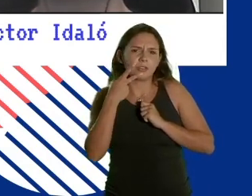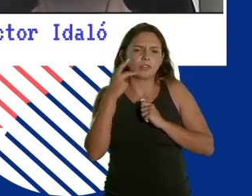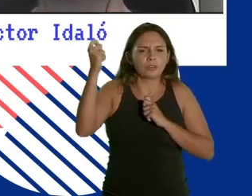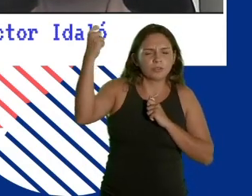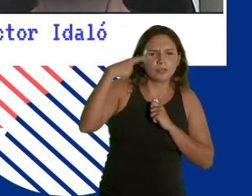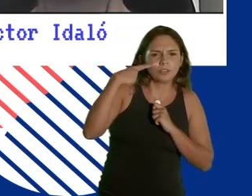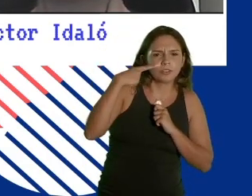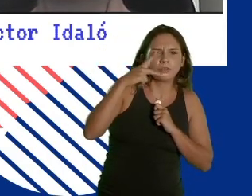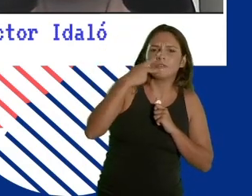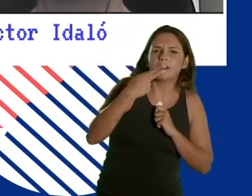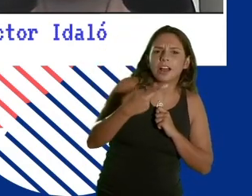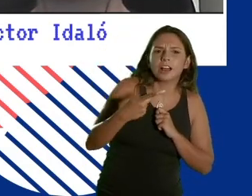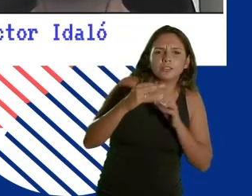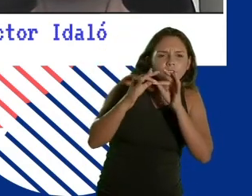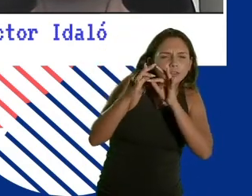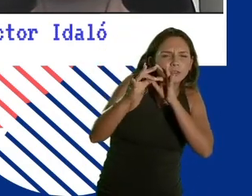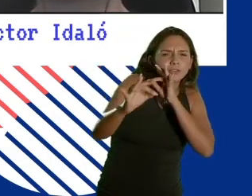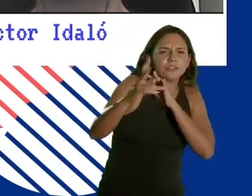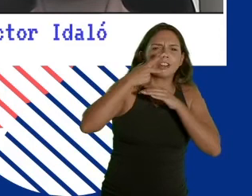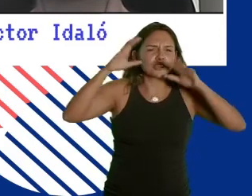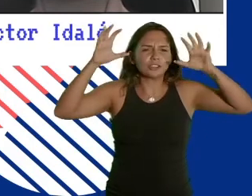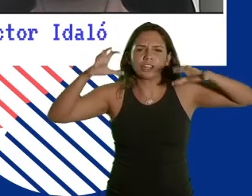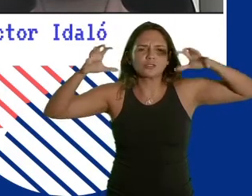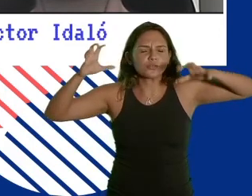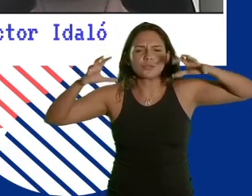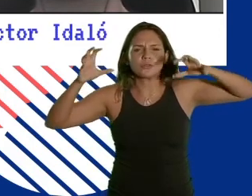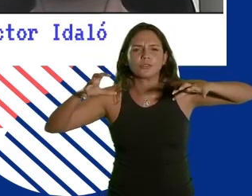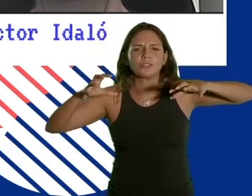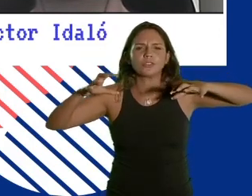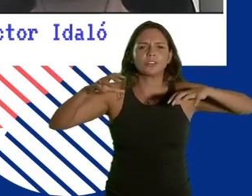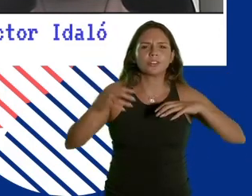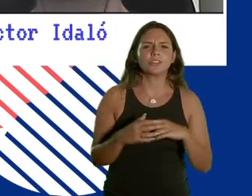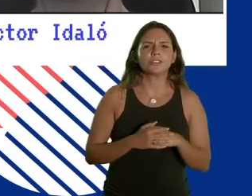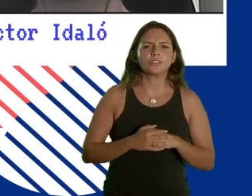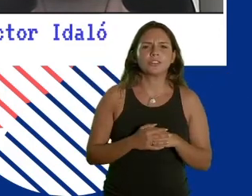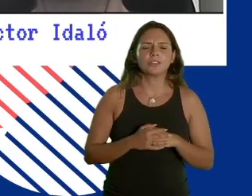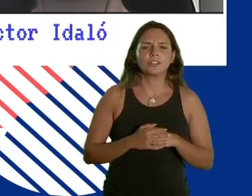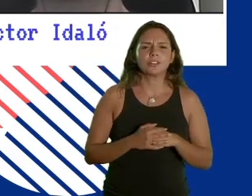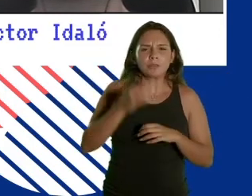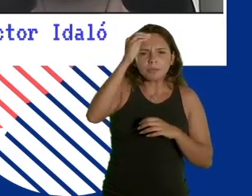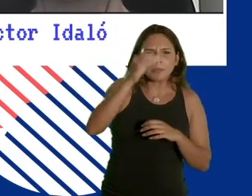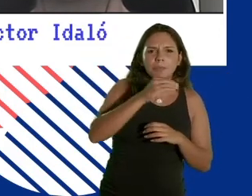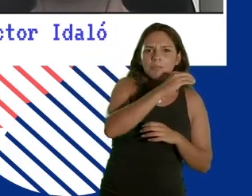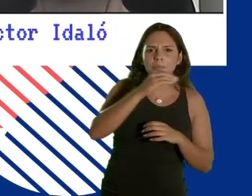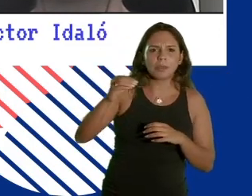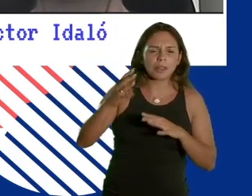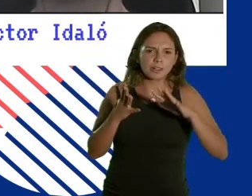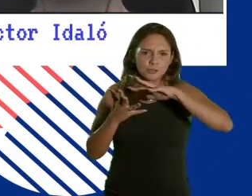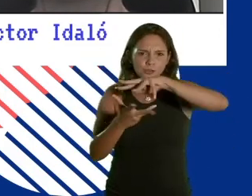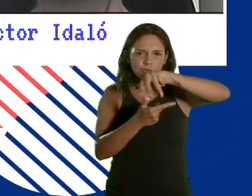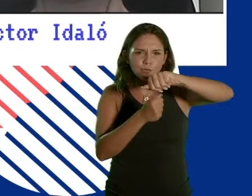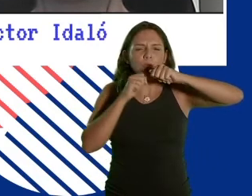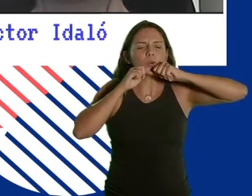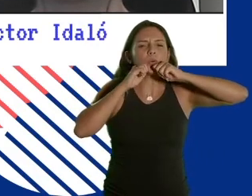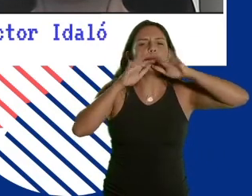sol, fale do infinito, fala da chuva que cai, que beija o mundo e ensopa esse amor